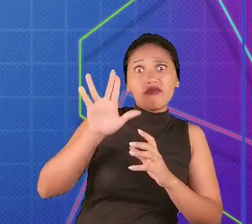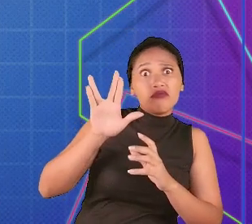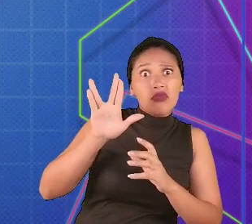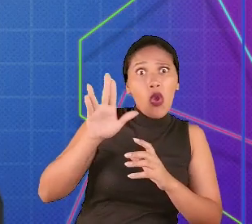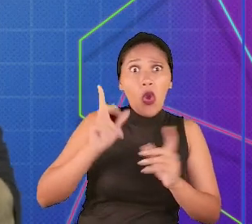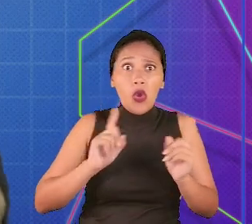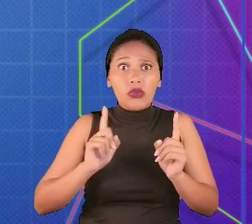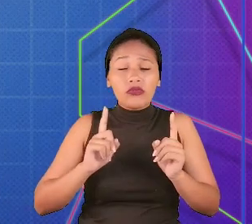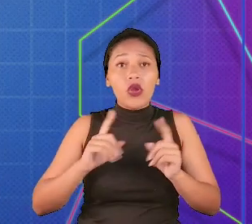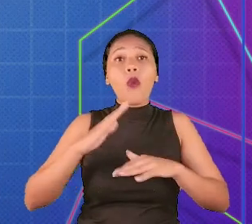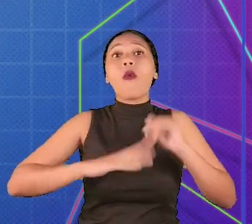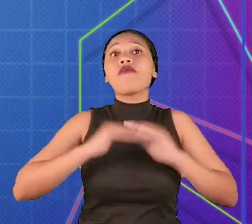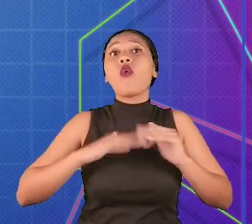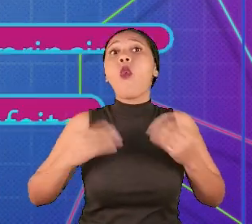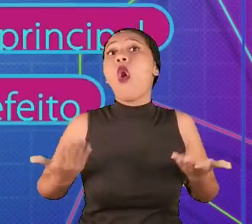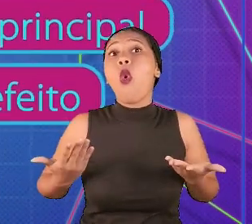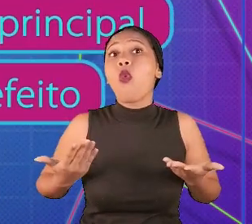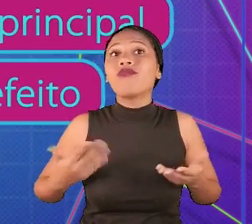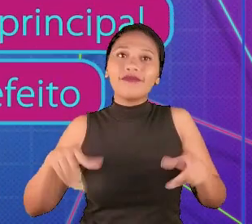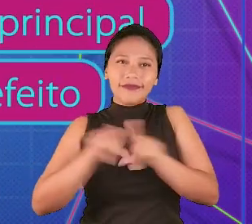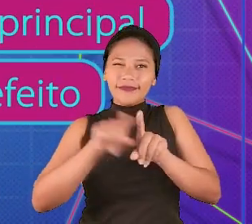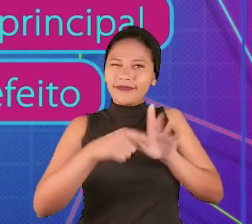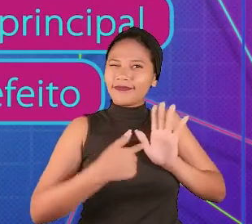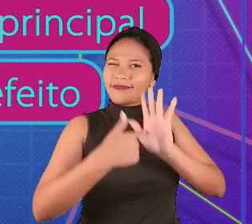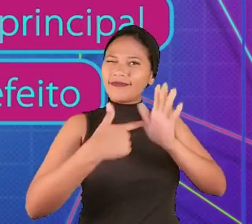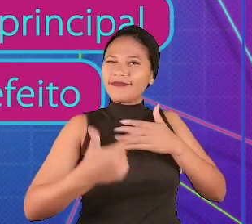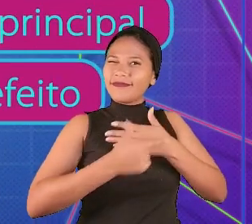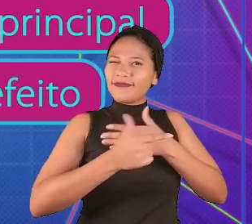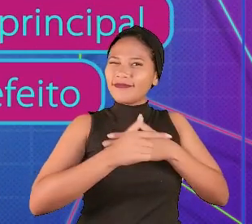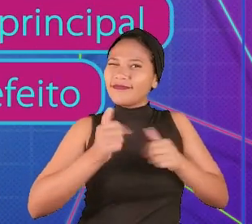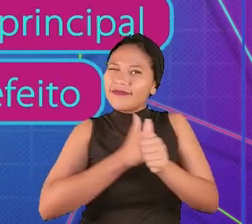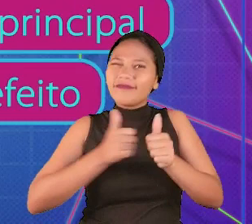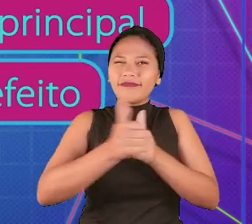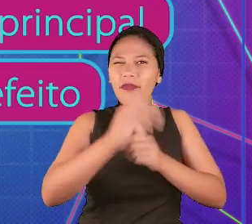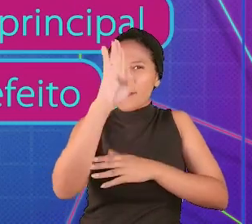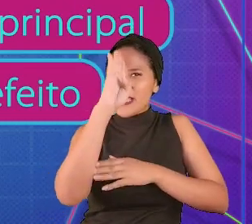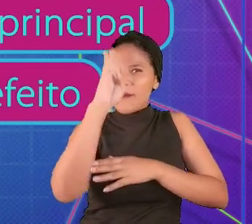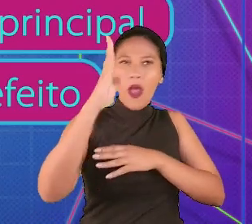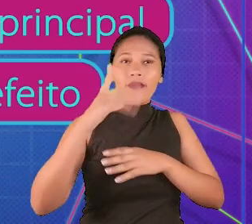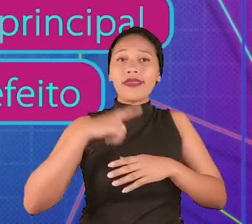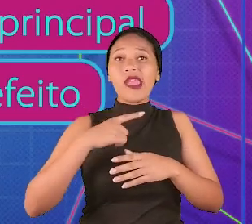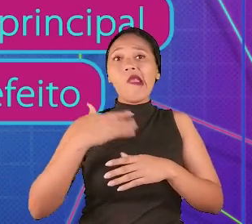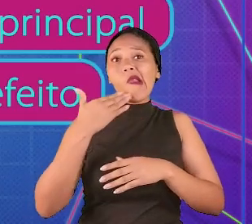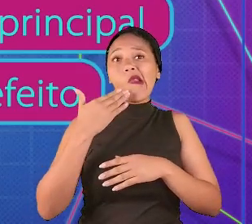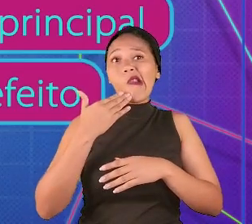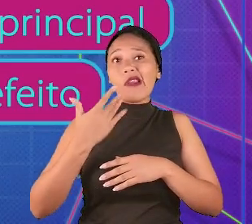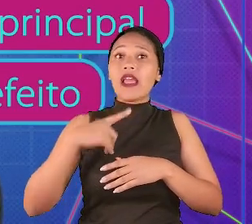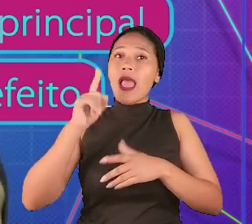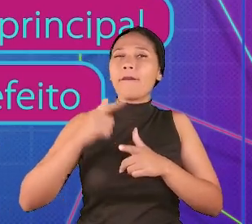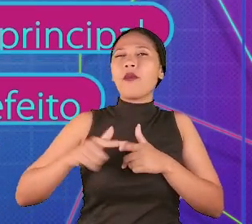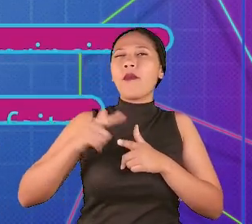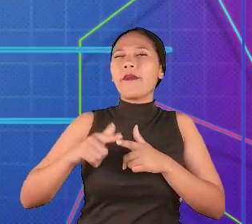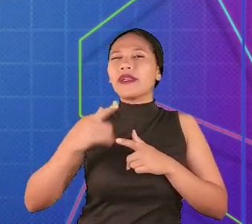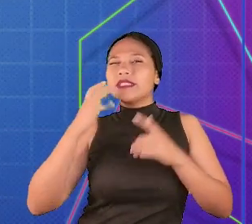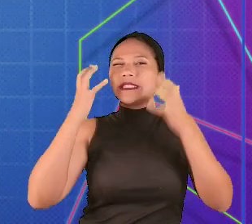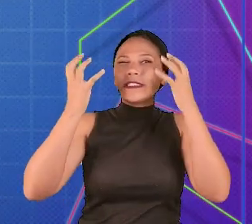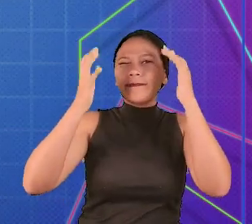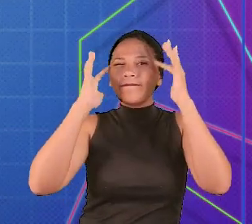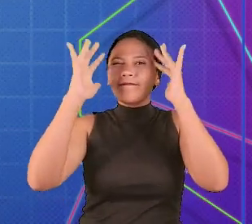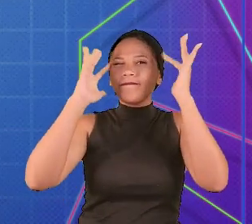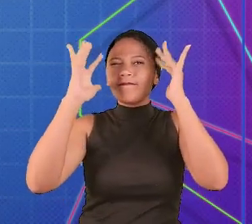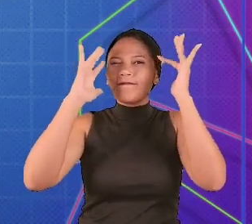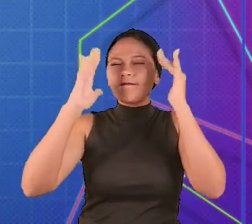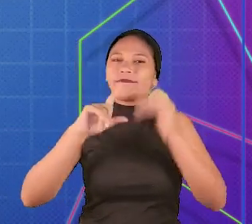ou humano, qual a profissão dele. Apresentamos o nosso personagem principal e mostramos que ele tem um defeito, que chamamos de problemática de